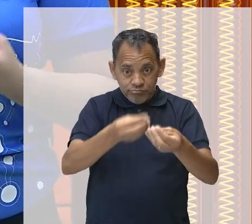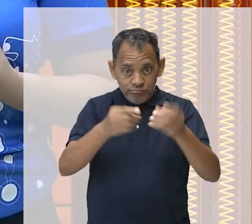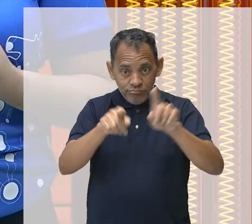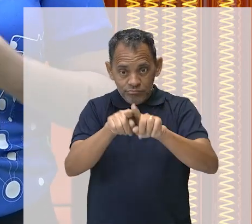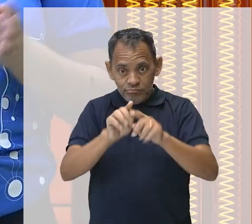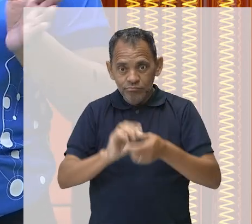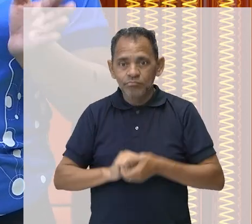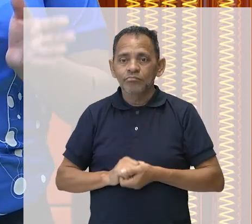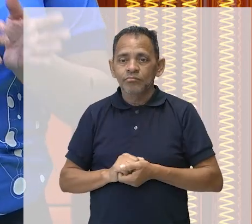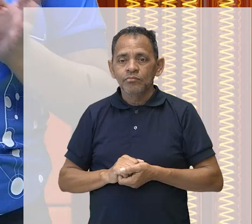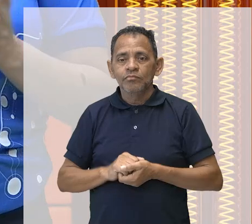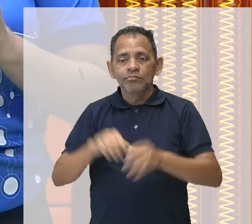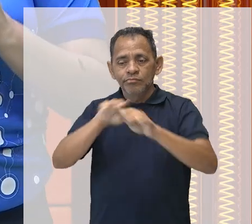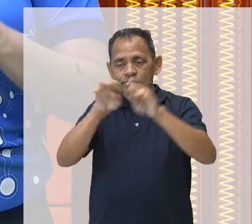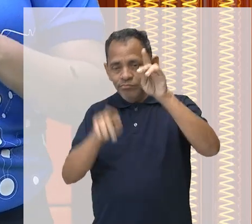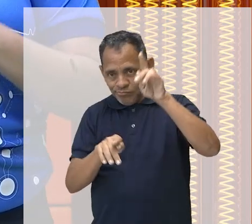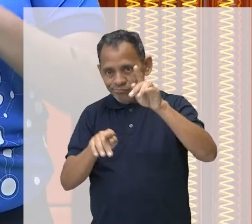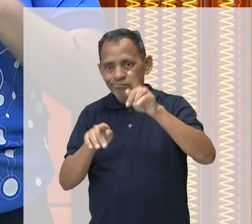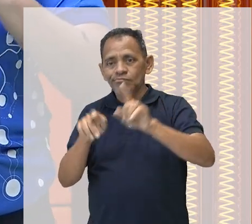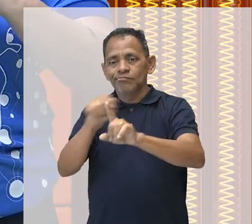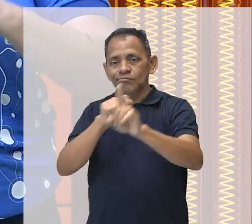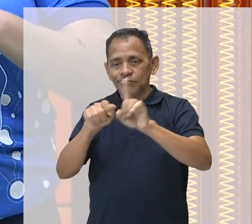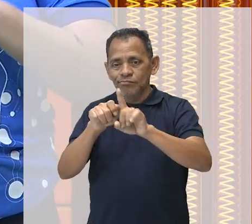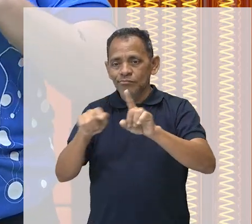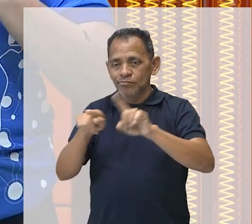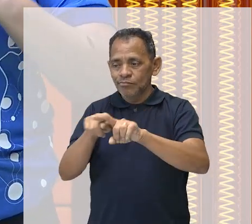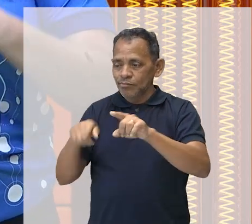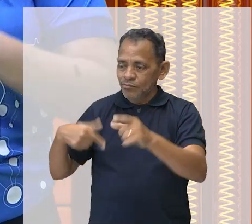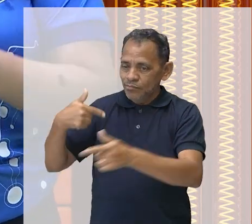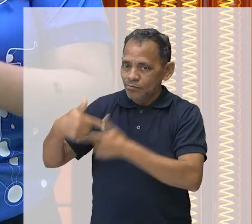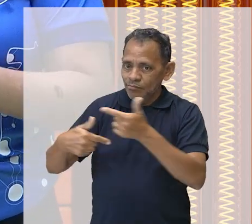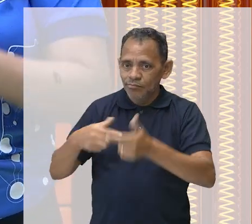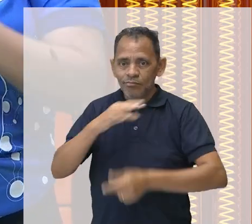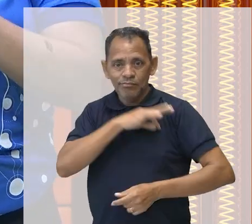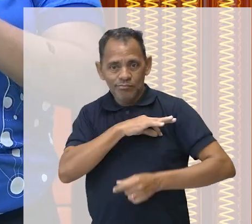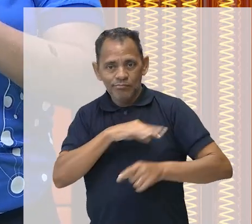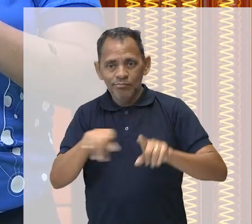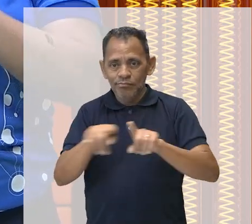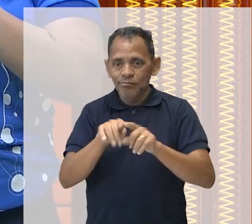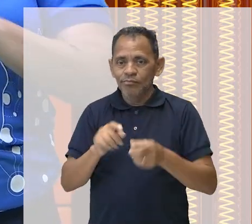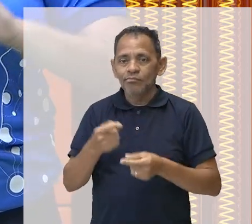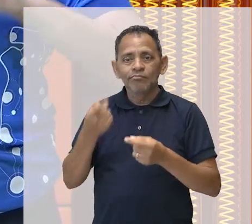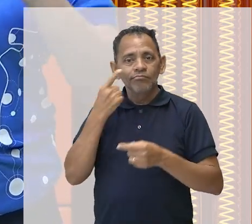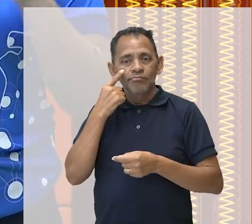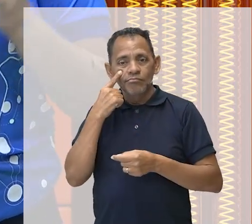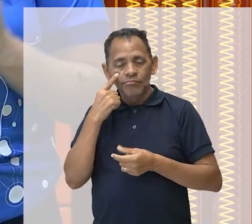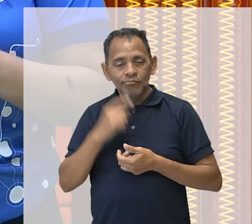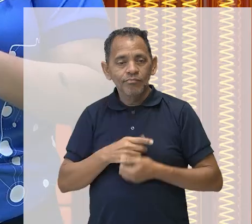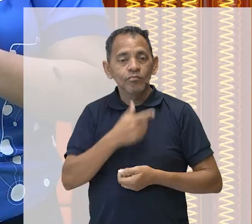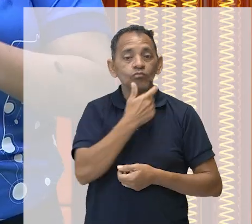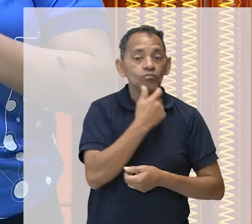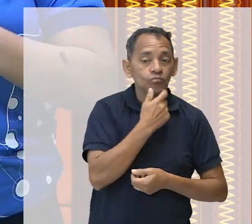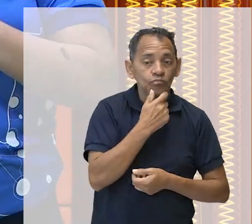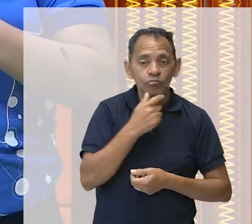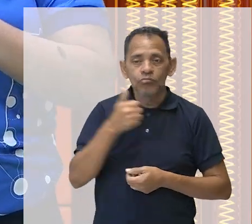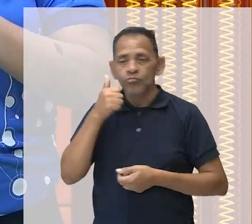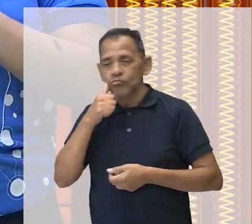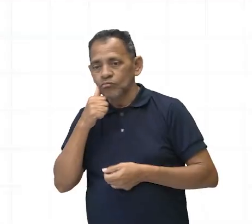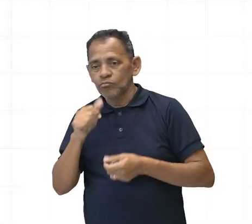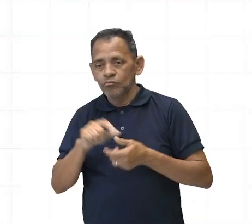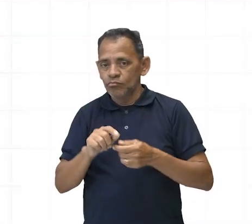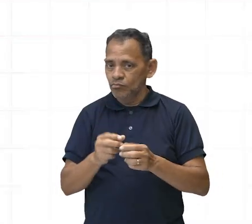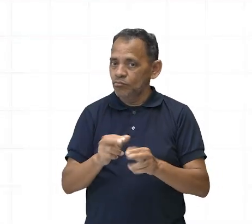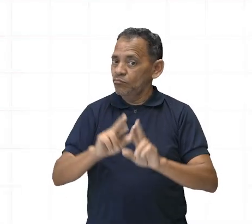acabou surgindo, né, entre homens e mulheres, mas hoje a gente observa que isso está mudando, tá certo? Então, a concepção de